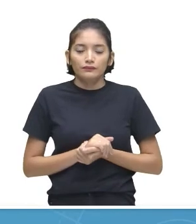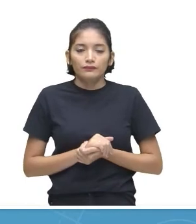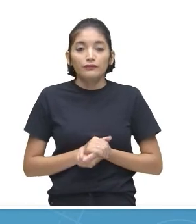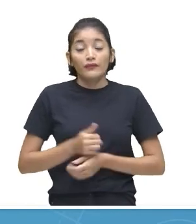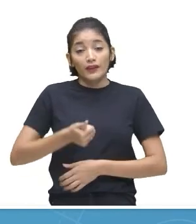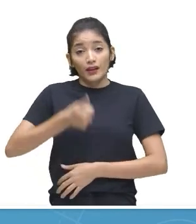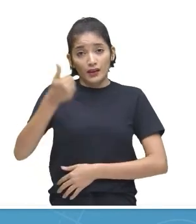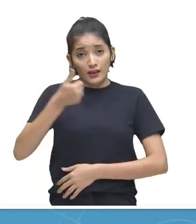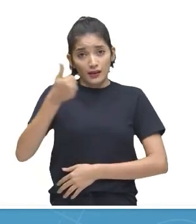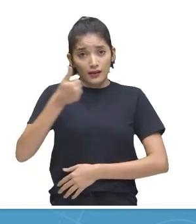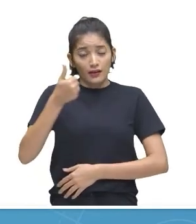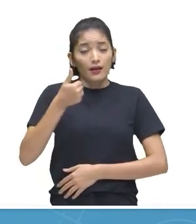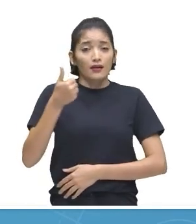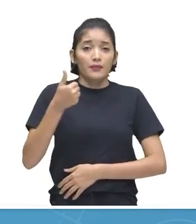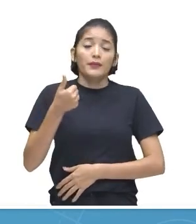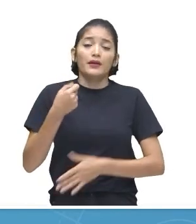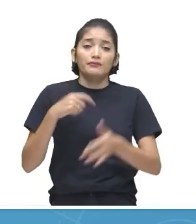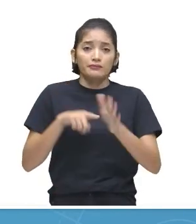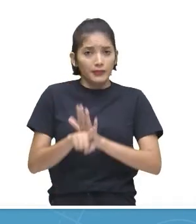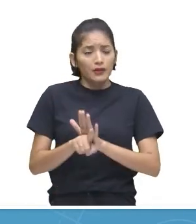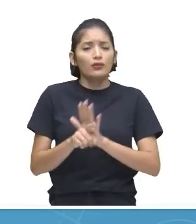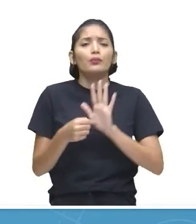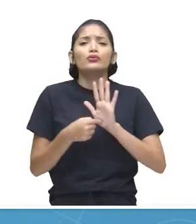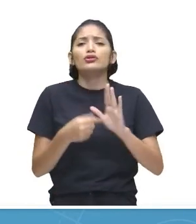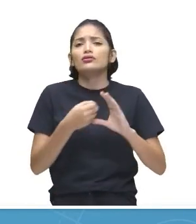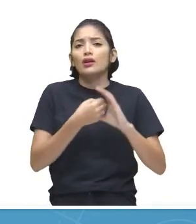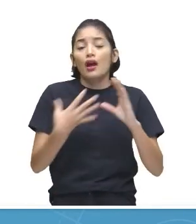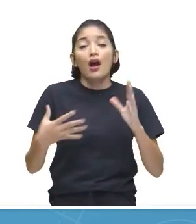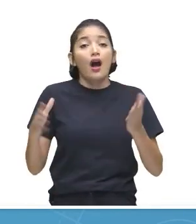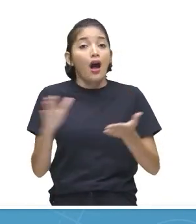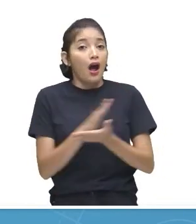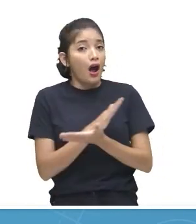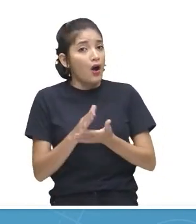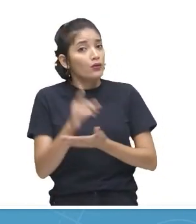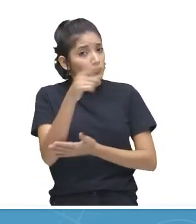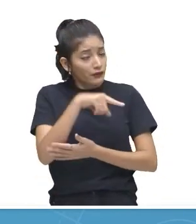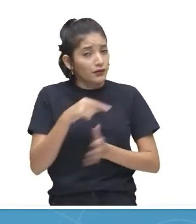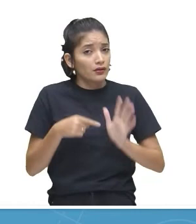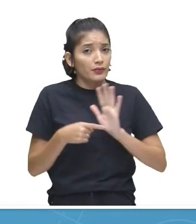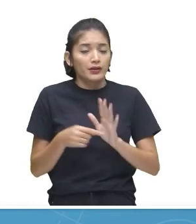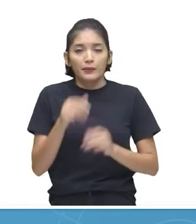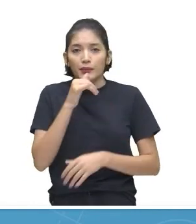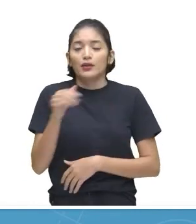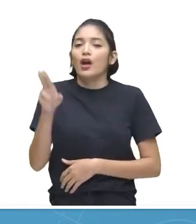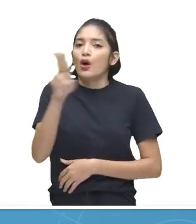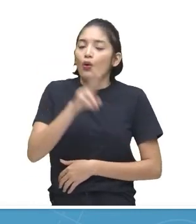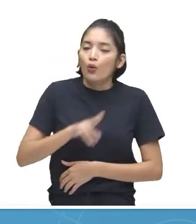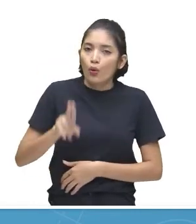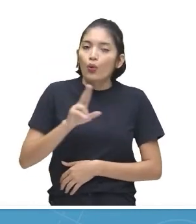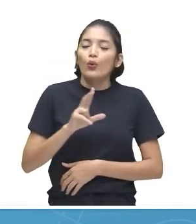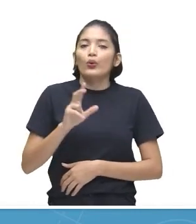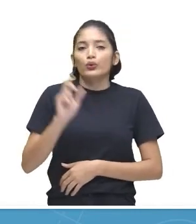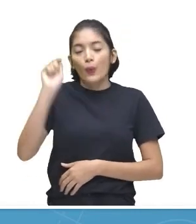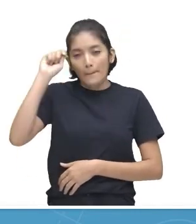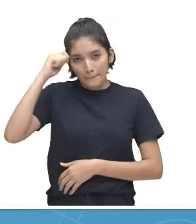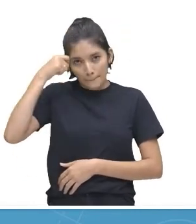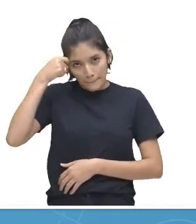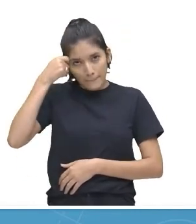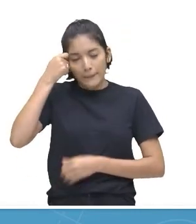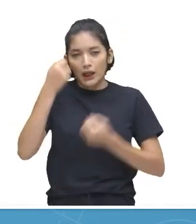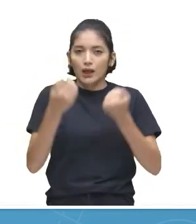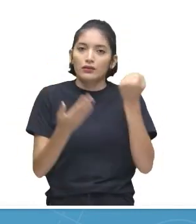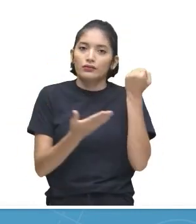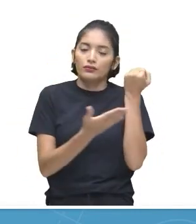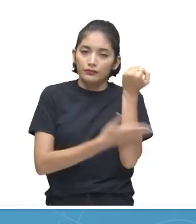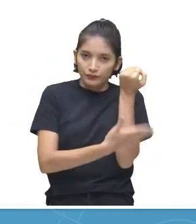para vocês, que vocês tinham que apontar as características, algumas vocês conseguiram apontar o uso do carvão, a gente pode colocar